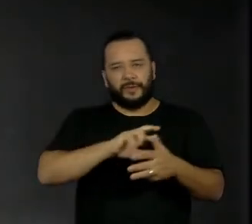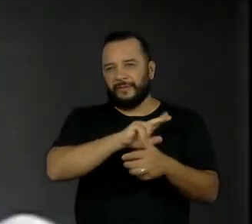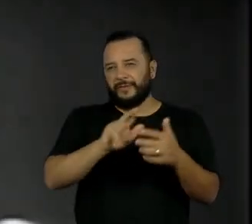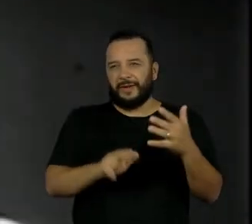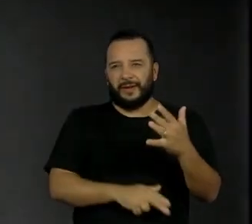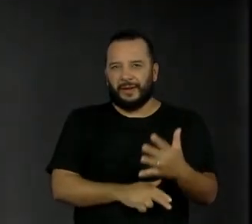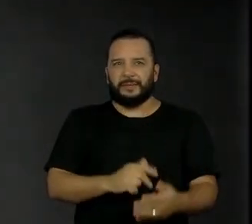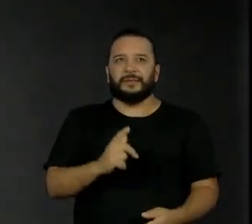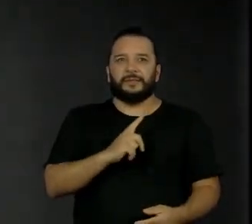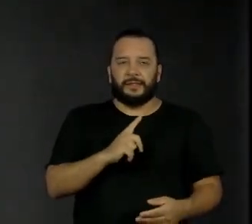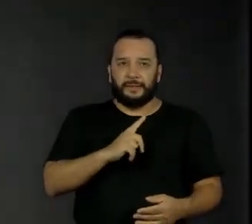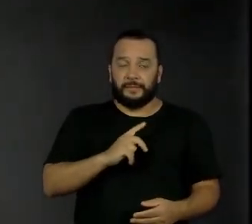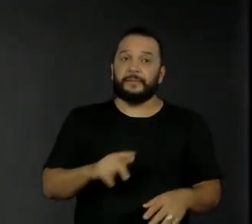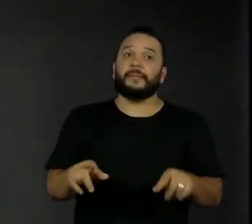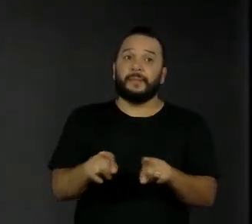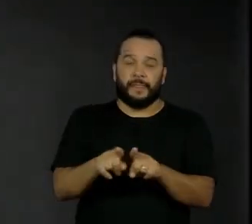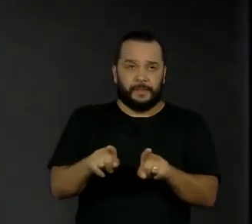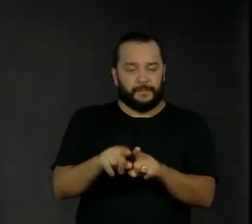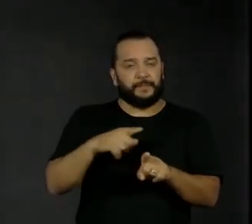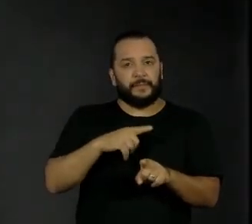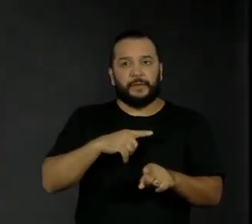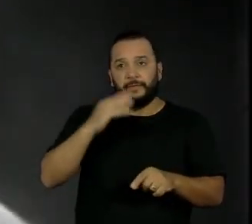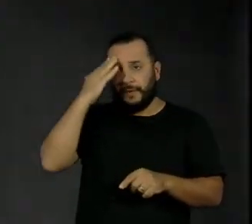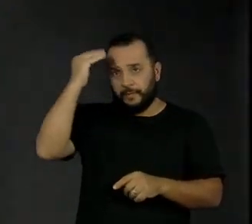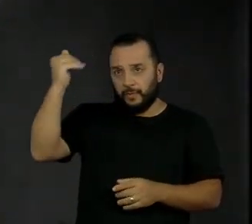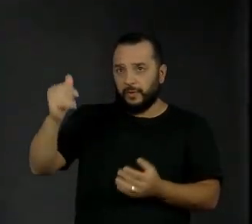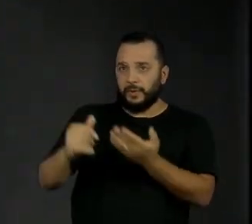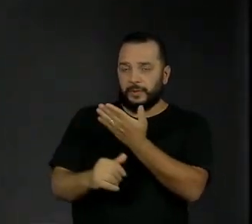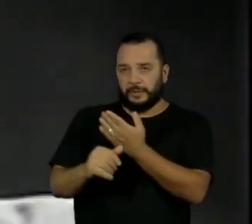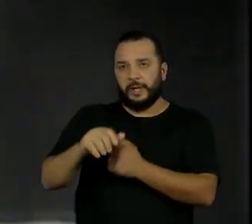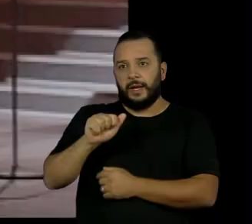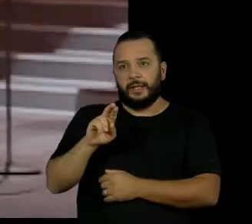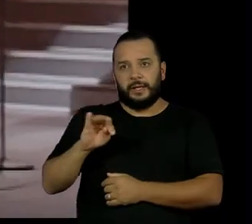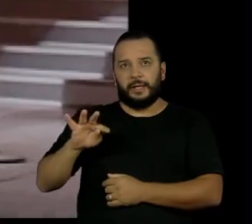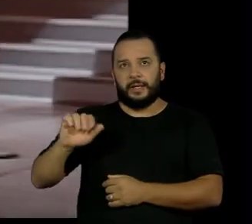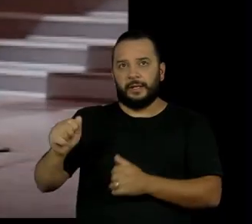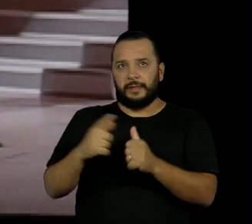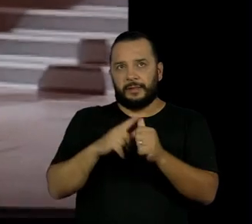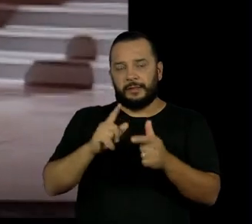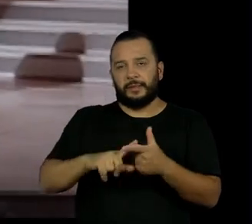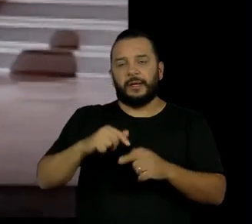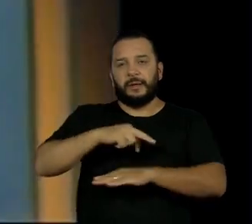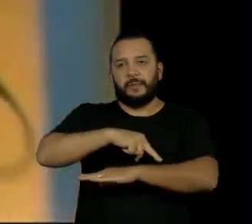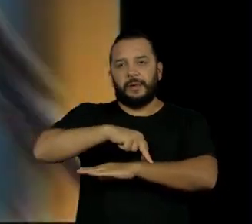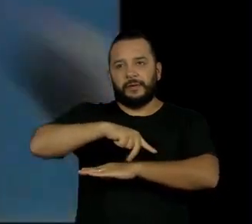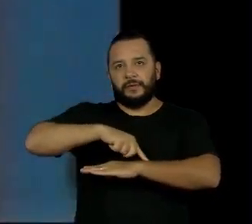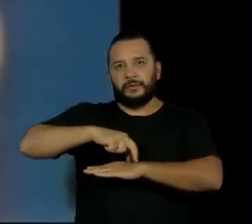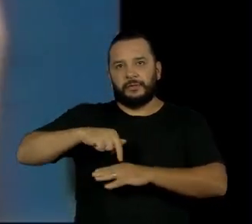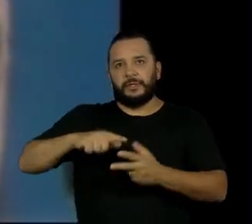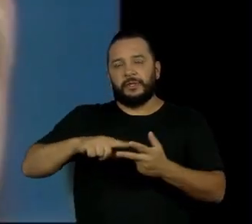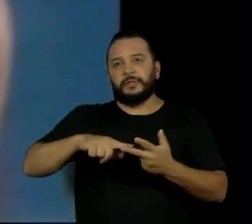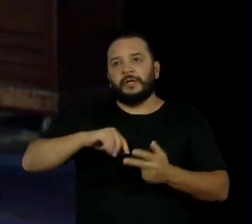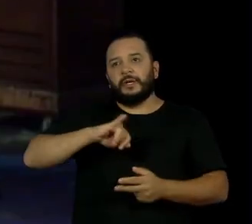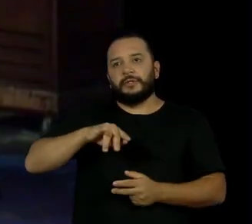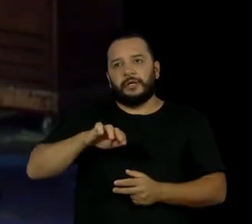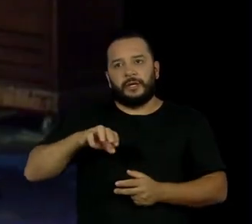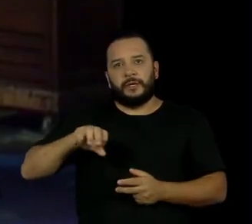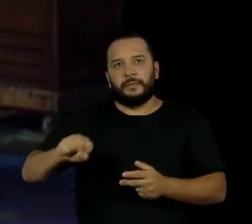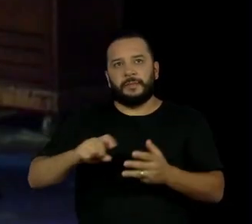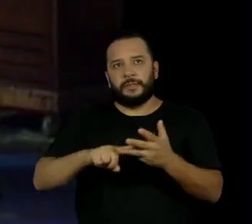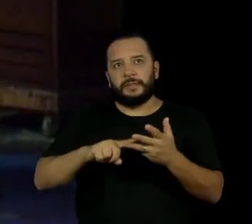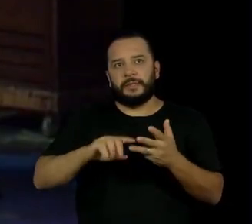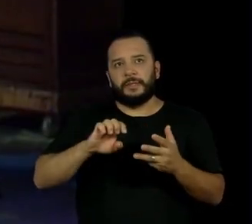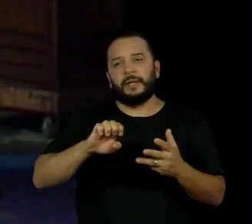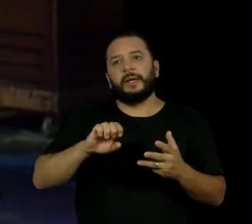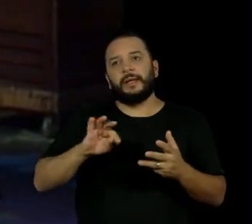surgiram os grandes nomes da black music como Aretha Franklin Michael Jackson James Brown Eta